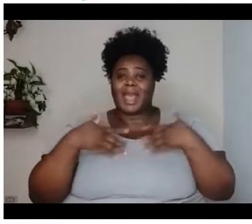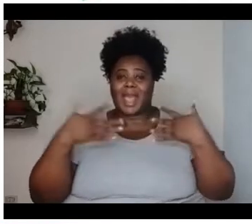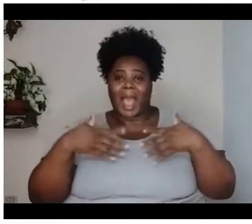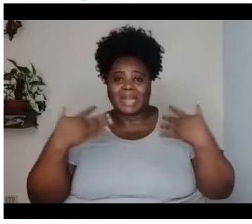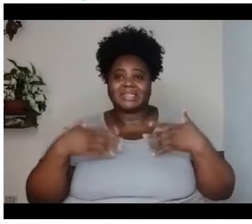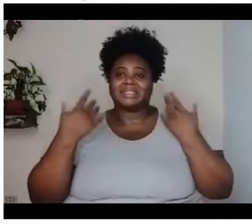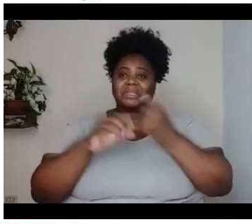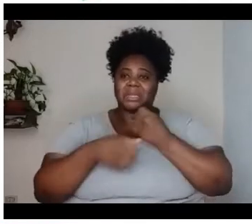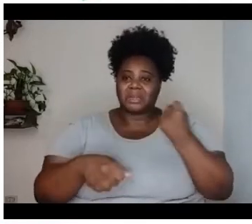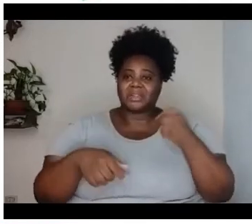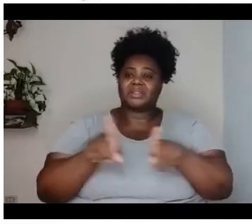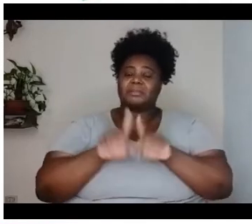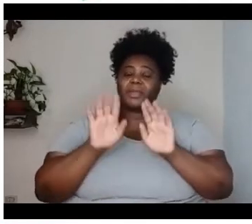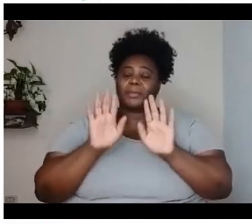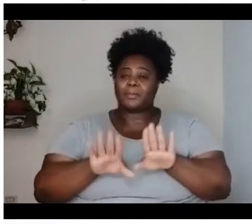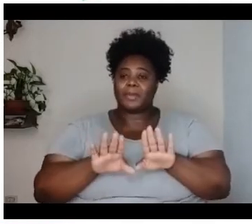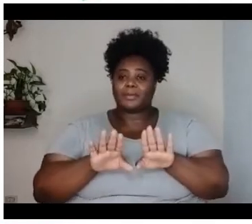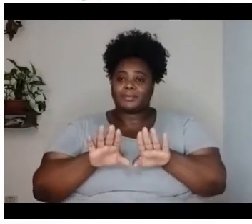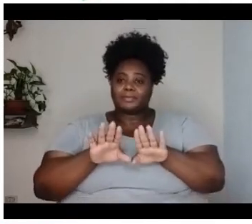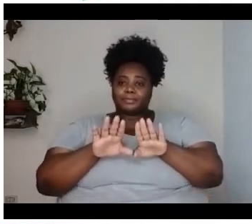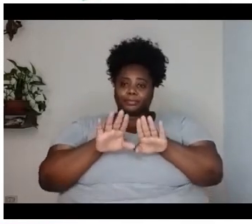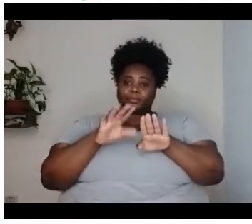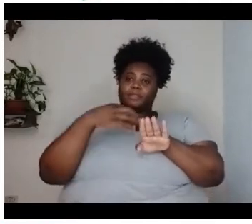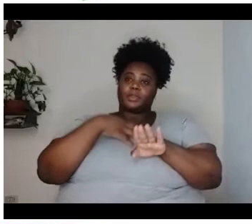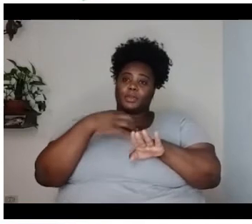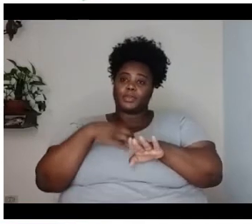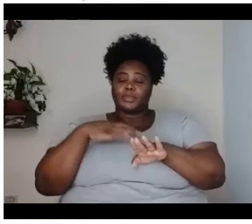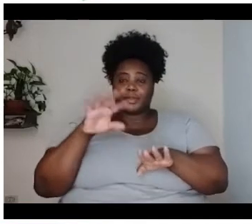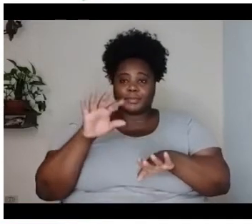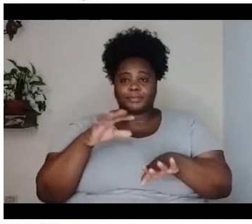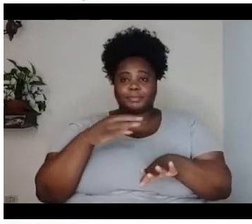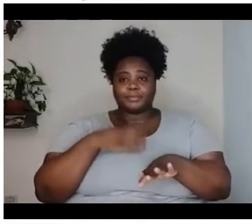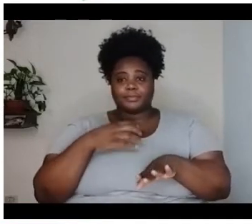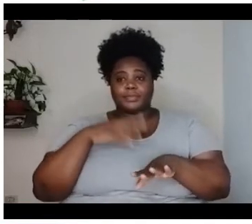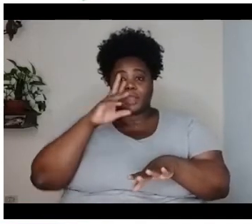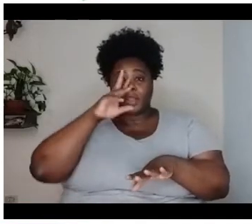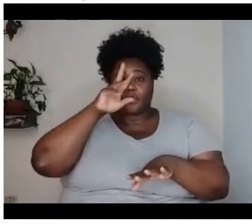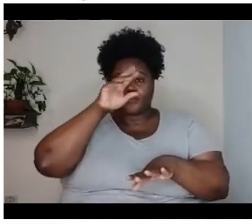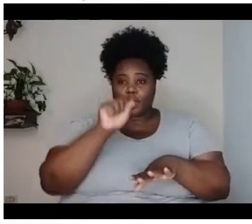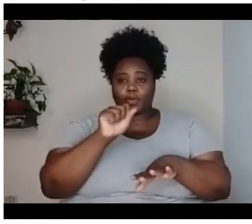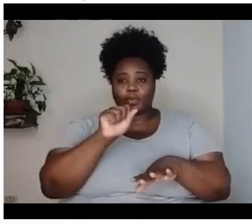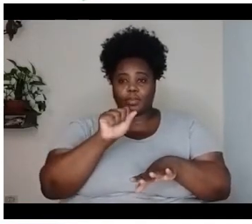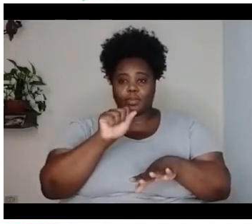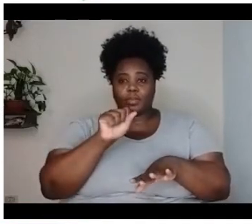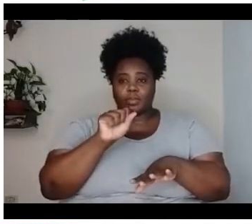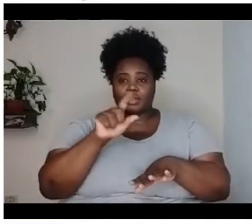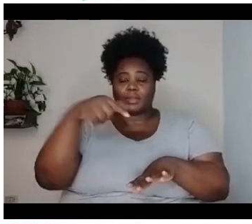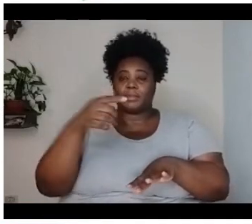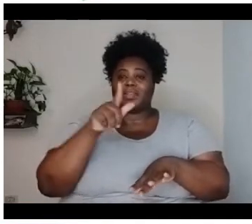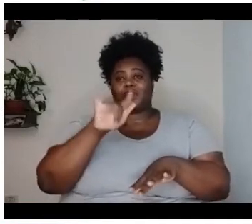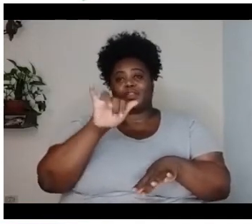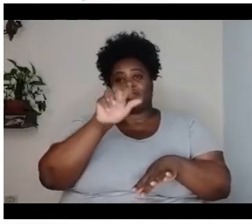grande, mas eu senti assim mais forte foi em ginástica da pele,